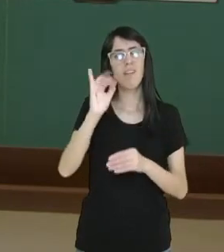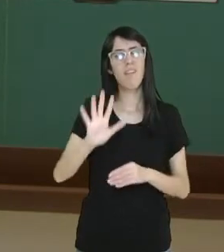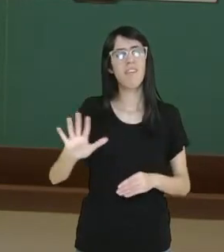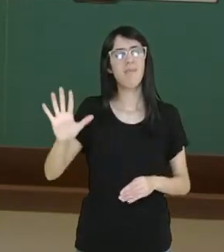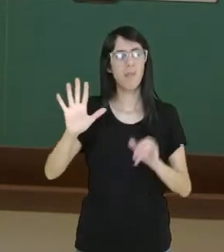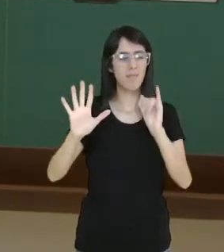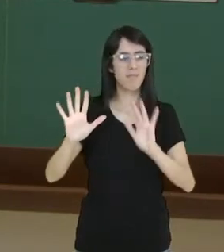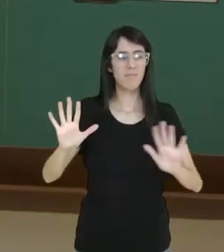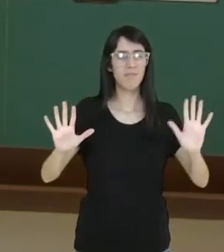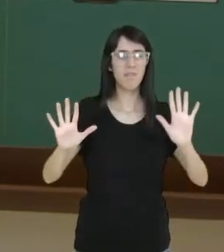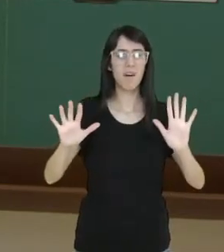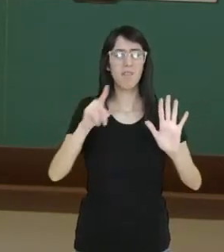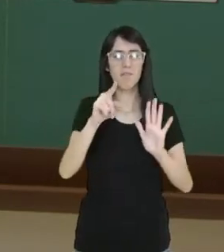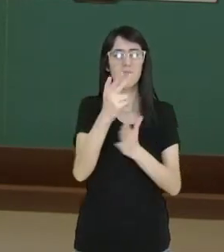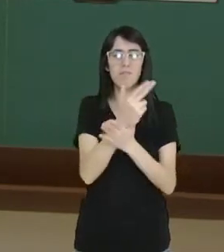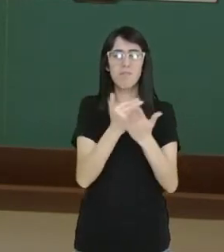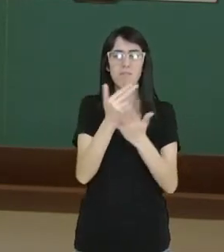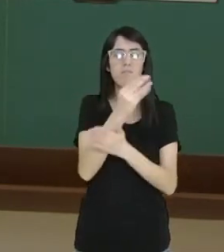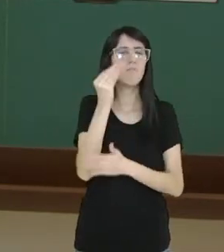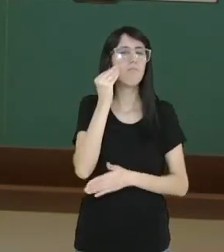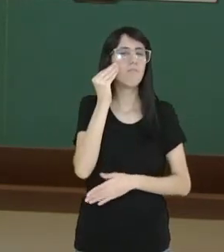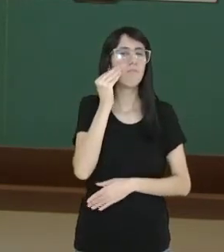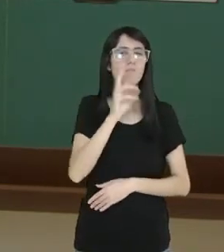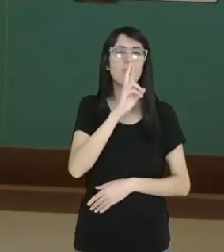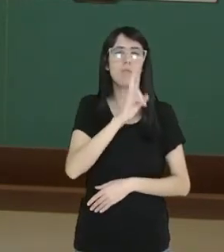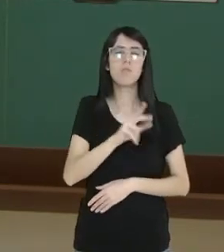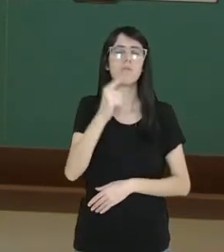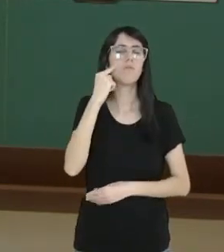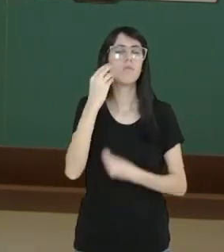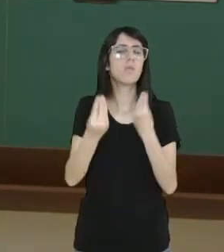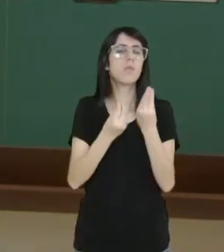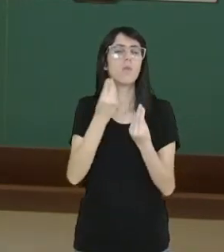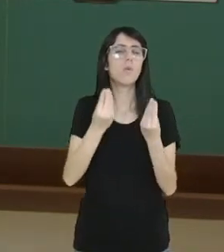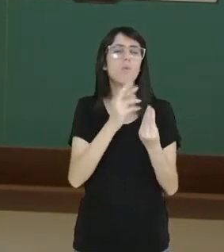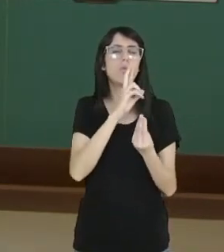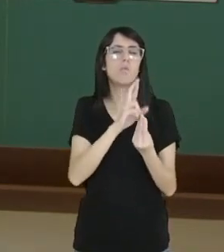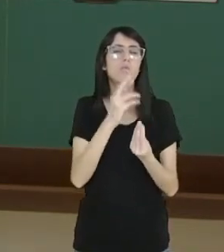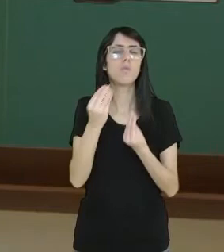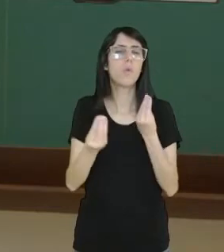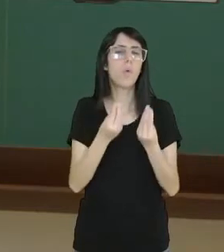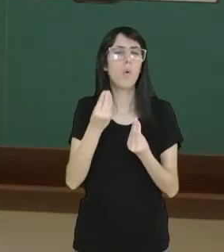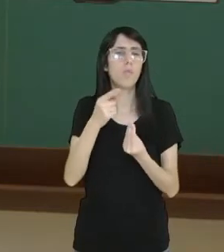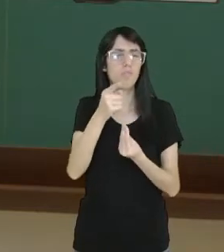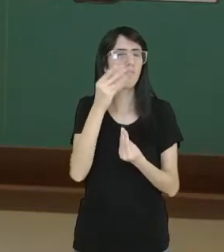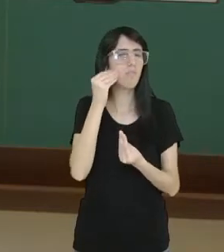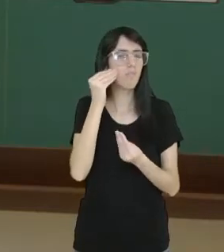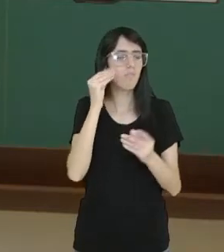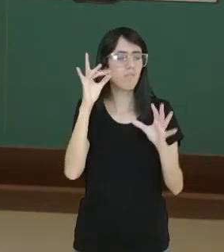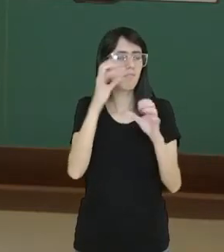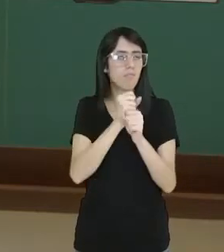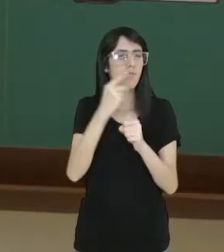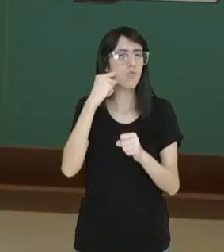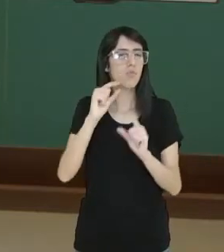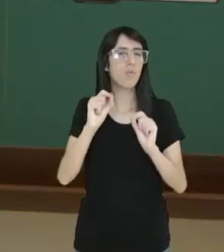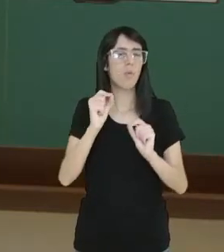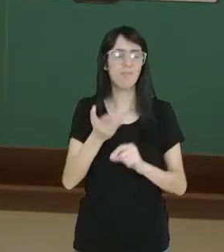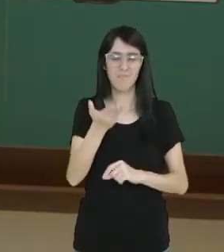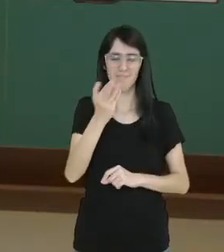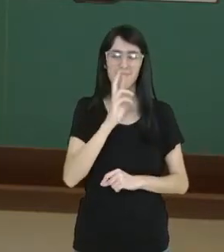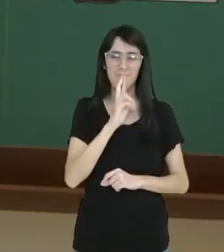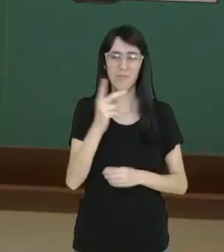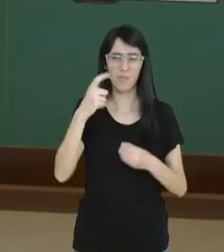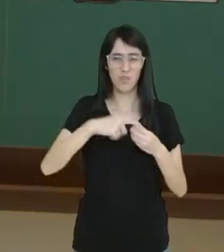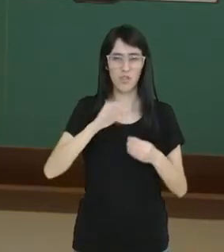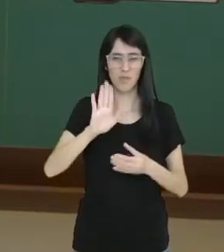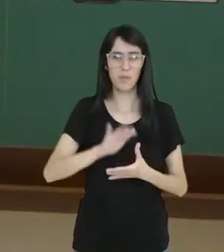simplesinho. Coloca esses números lá. Vê o que que você consegue enxergar e fazer conta ali para descobrir o que ele está pedindo. Eu já volto,